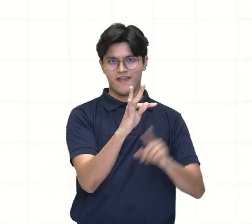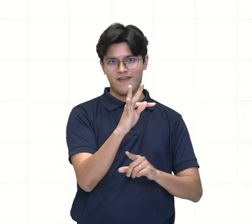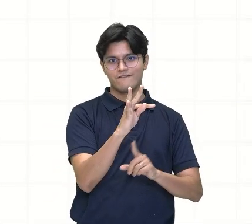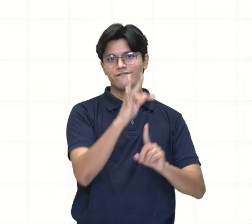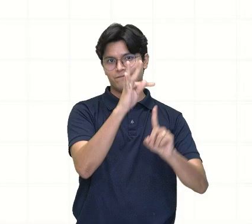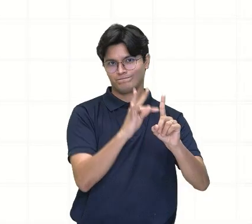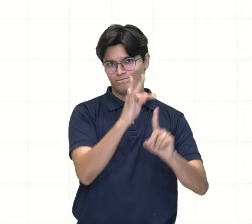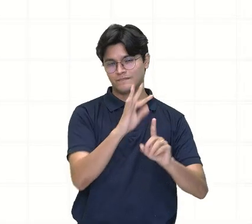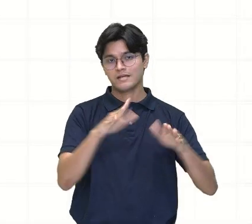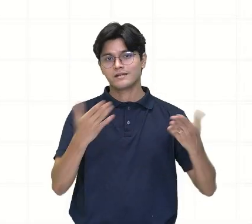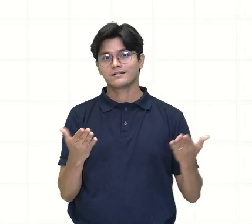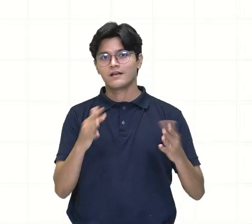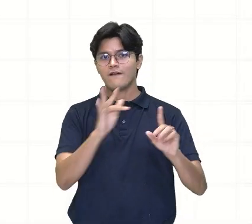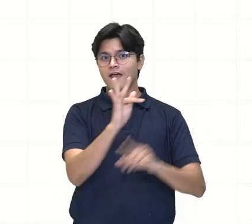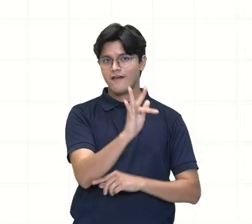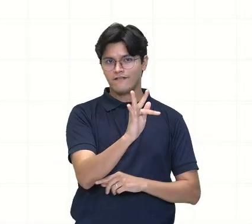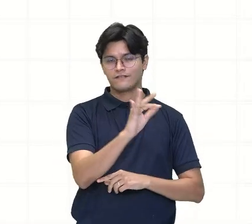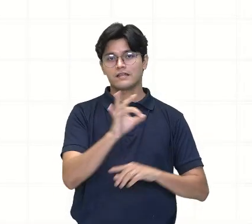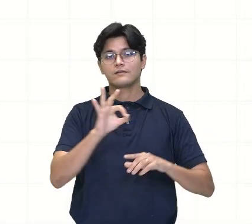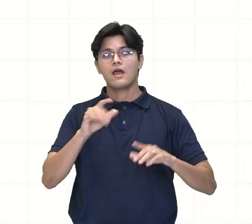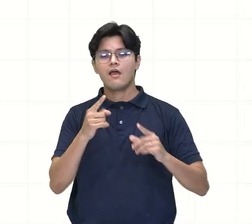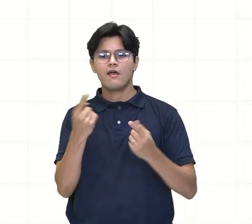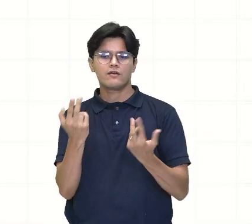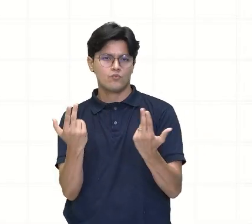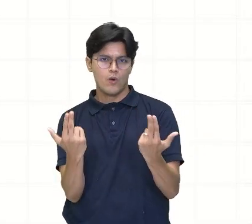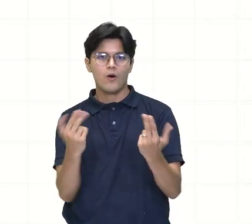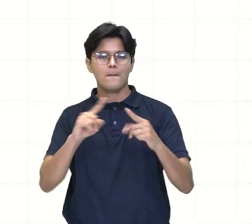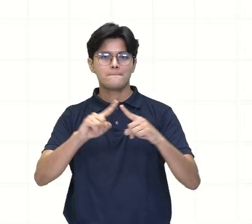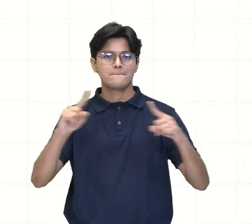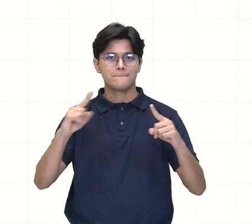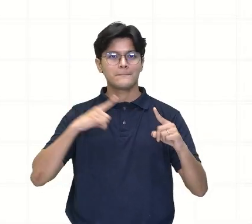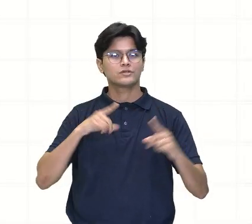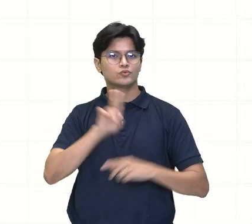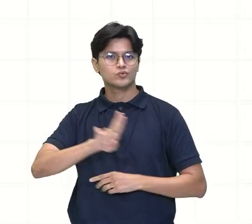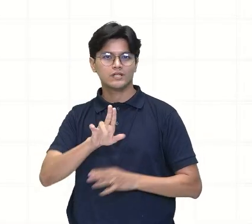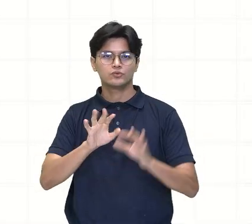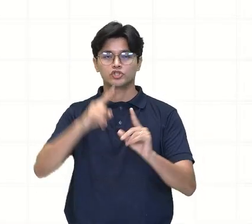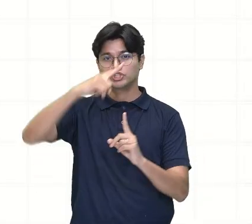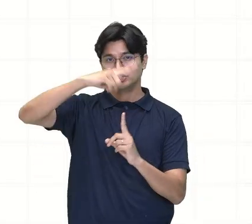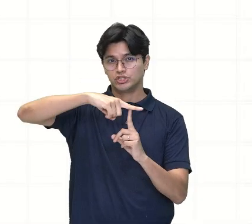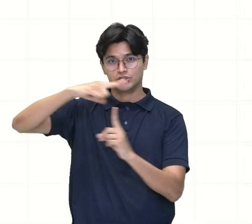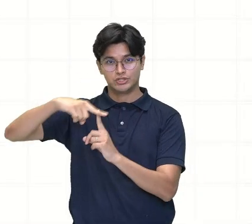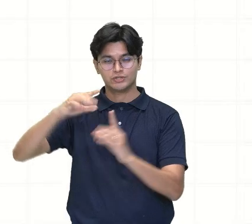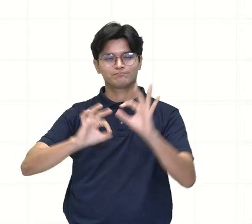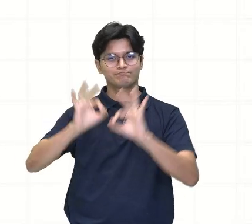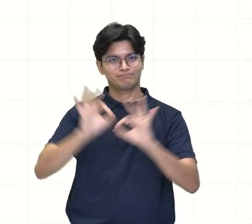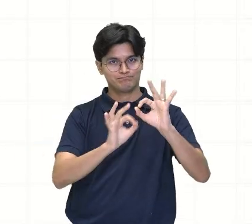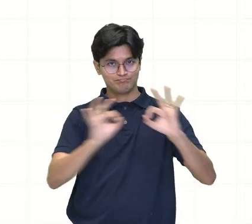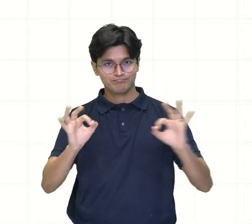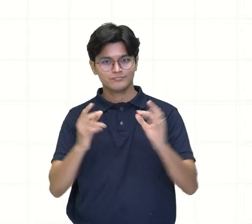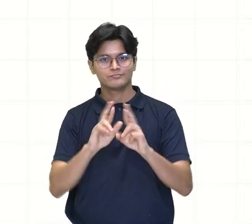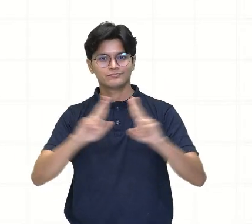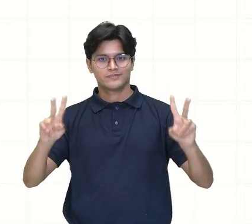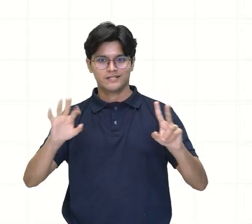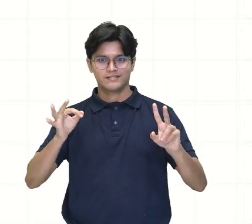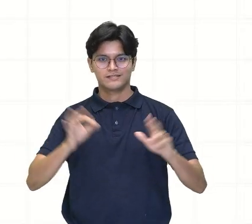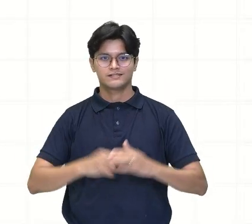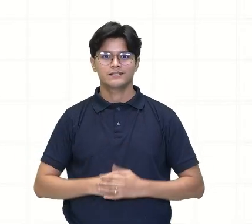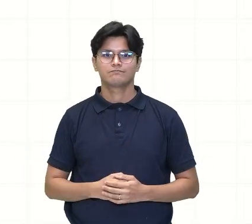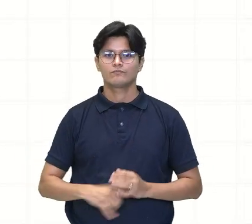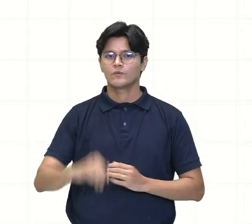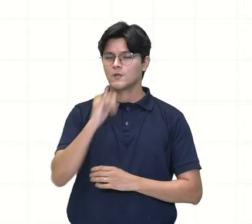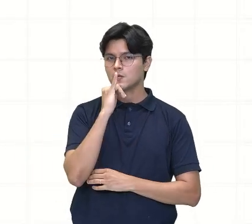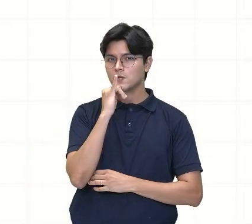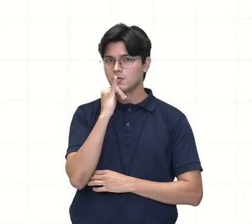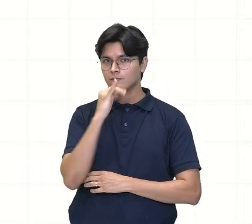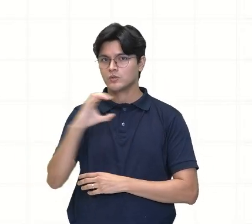em unidades diferentes. Aqui, 0 graus Celsius, a temperatura de congelamento da água, é